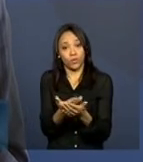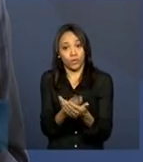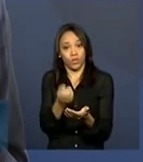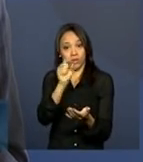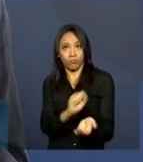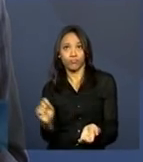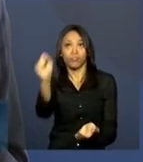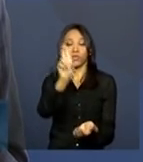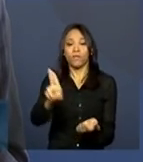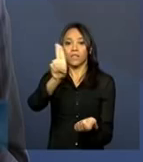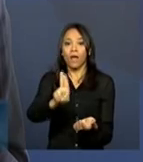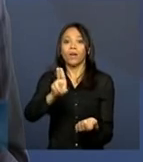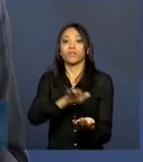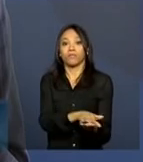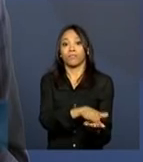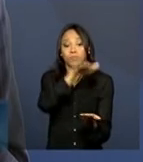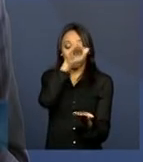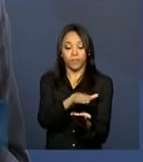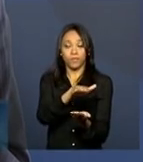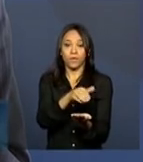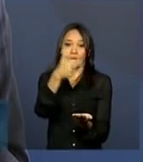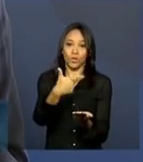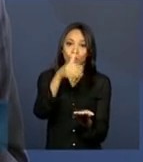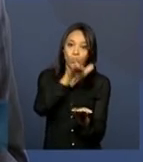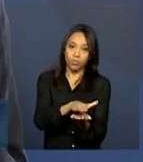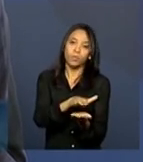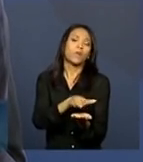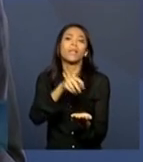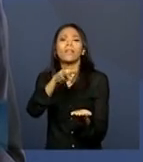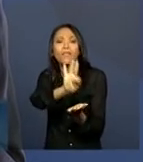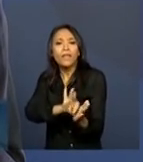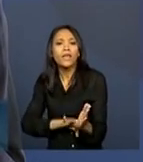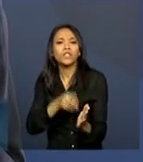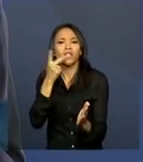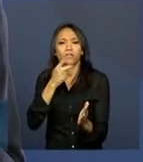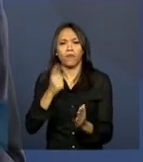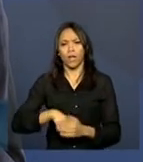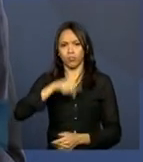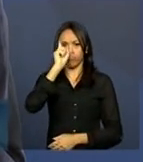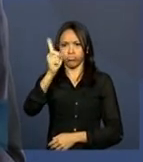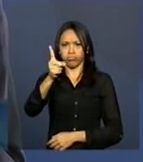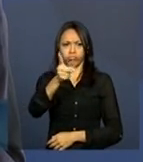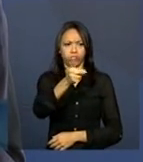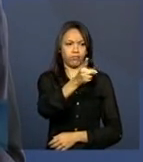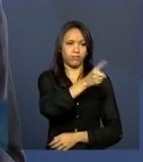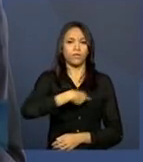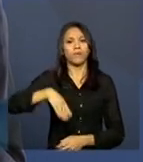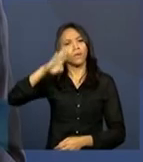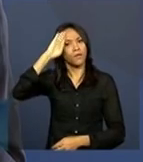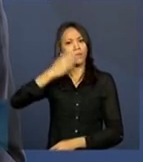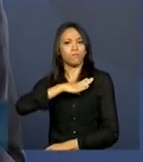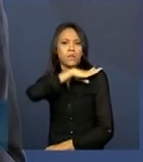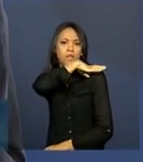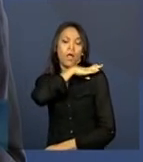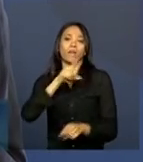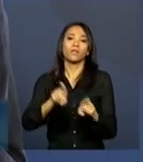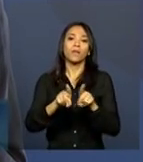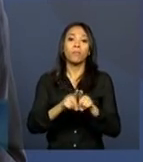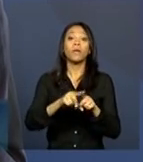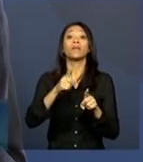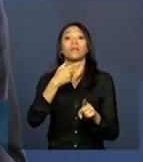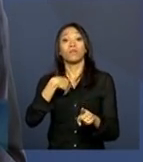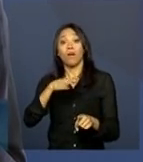integram este segundo volume textos que tratam da Resistência à ditadura militar assim como da participação dos civis no golpe de